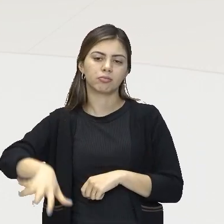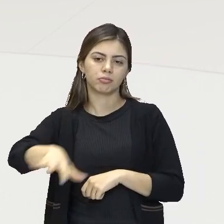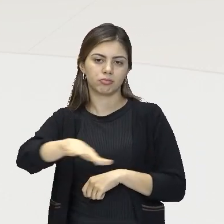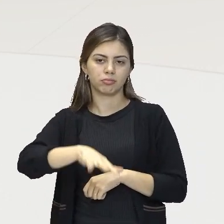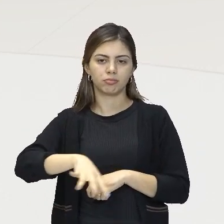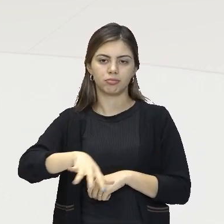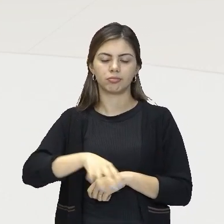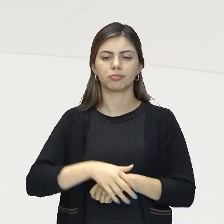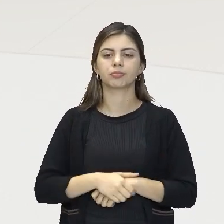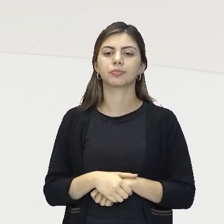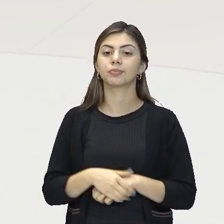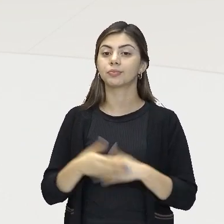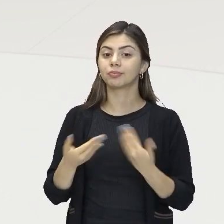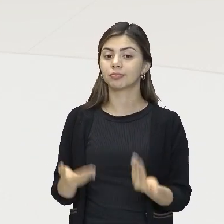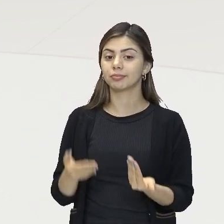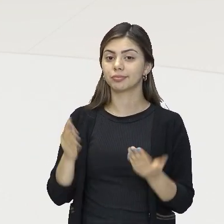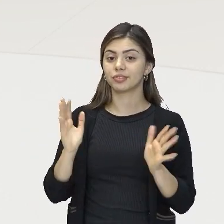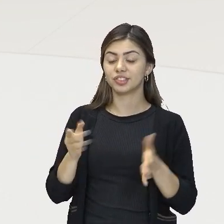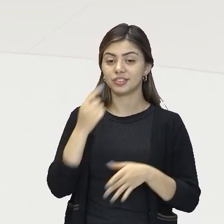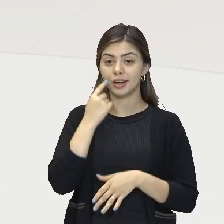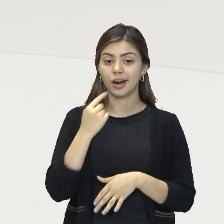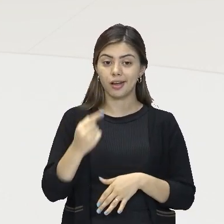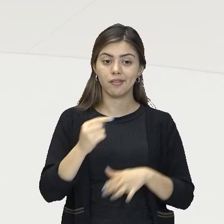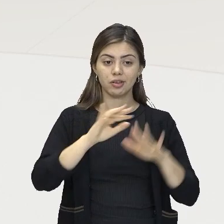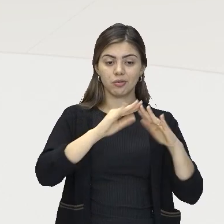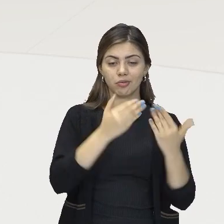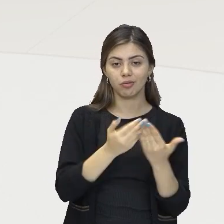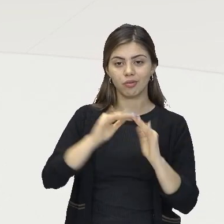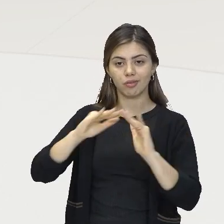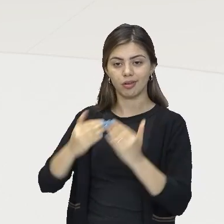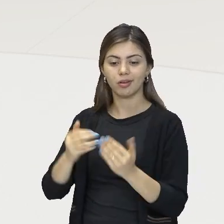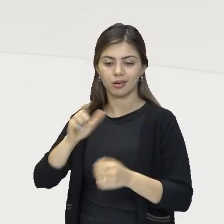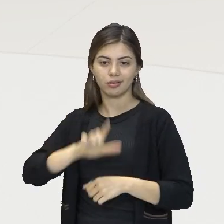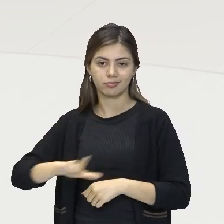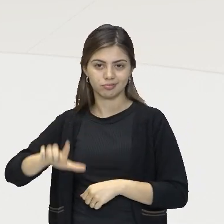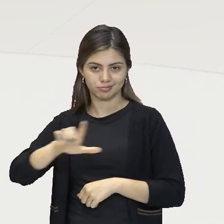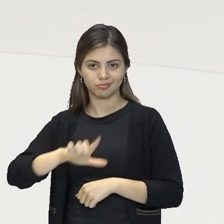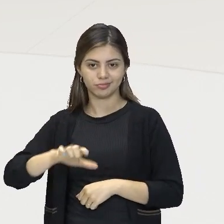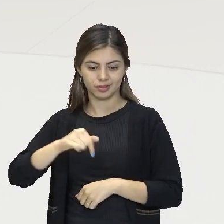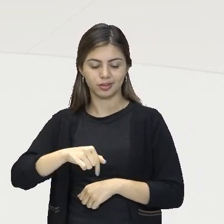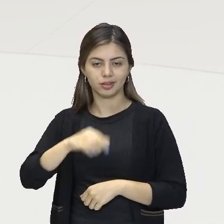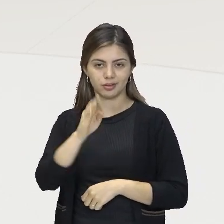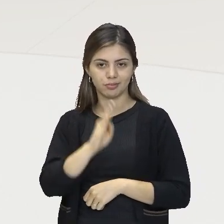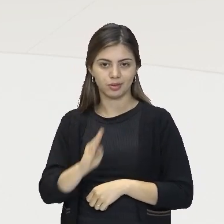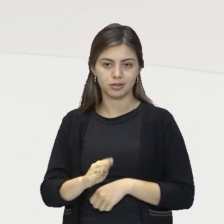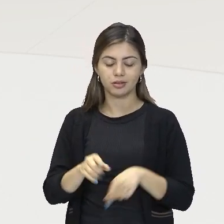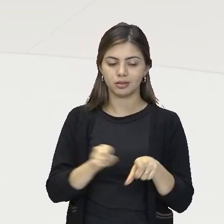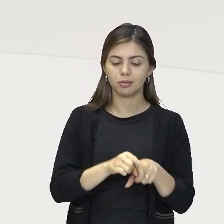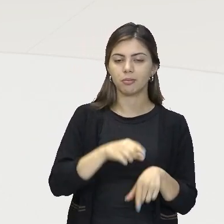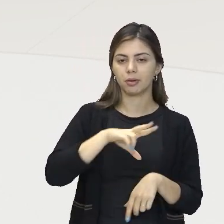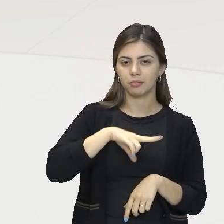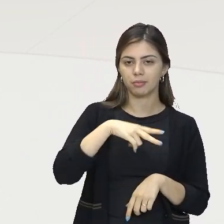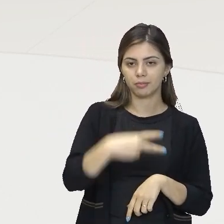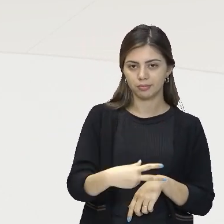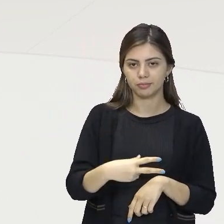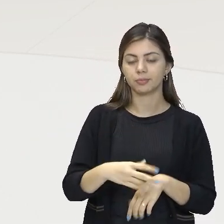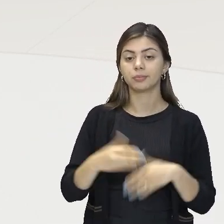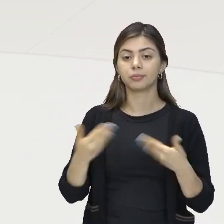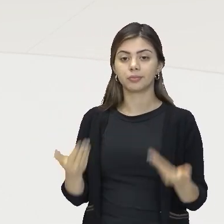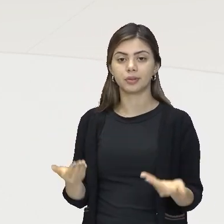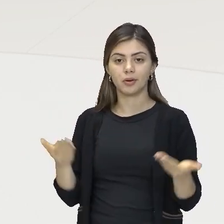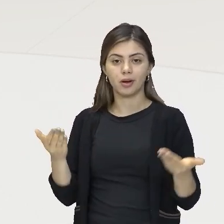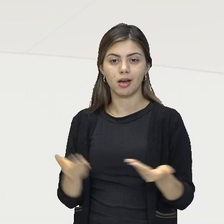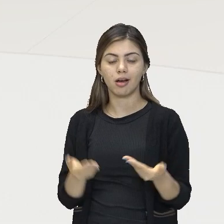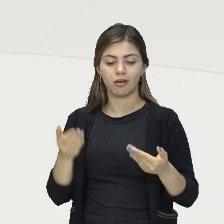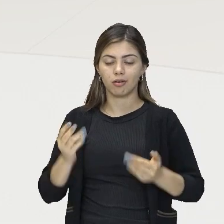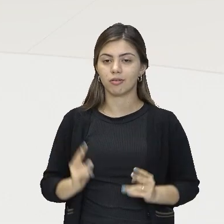Certo? Então, agora que a gente já veio ali relembrando as escolas literárias, tanto portuguesa quanto brasileira, vamos aqui